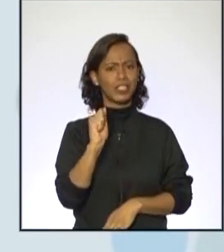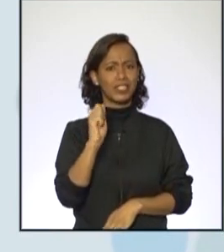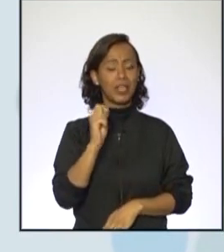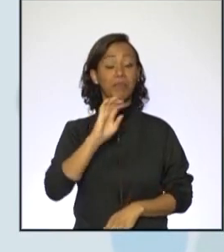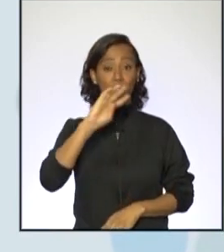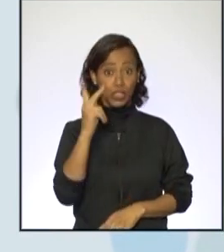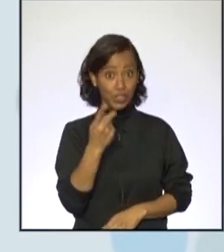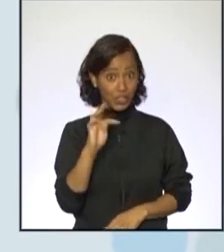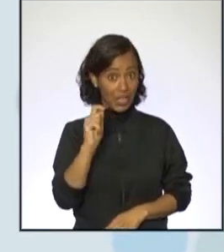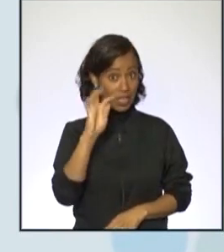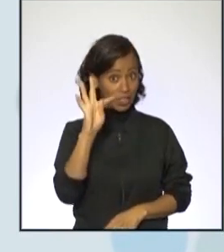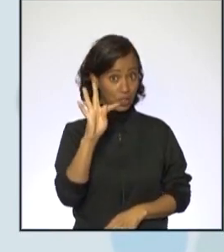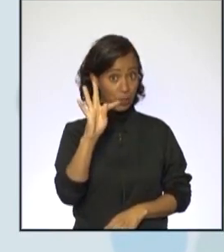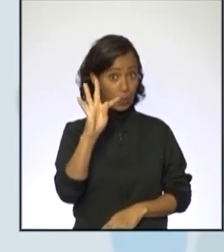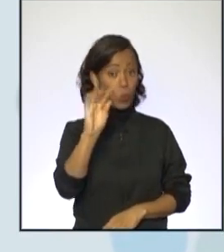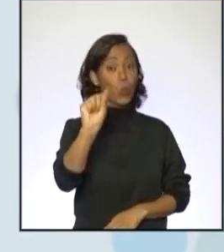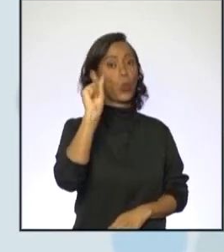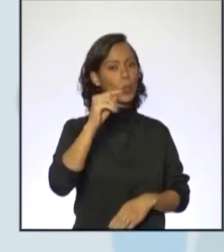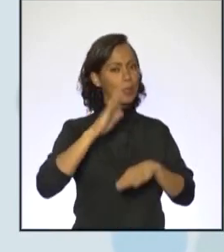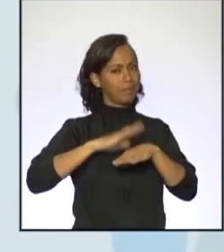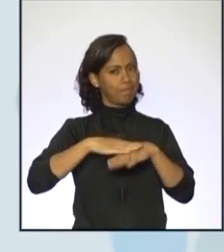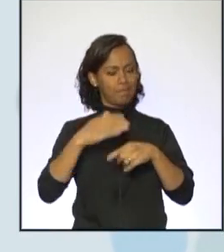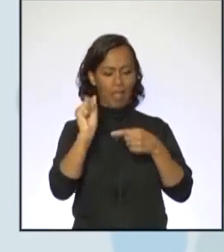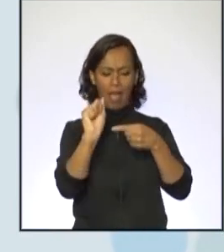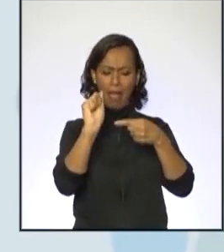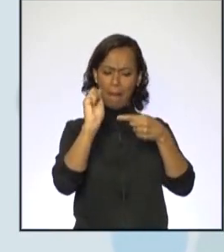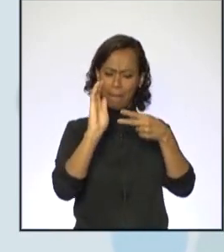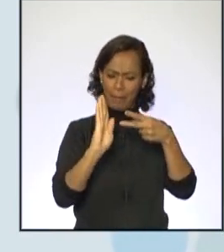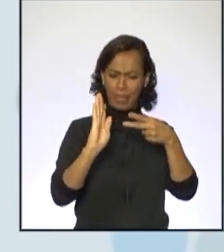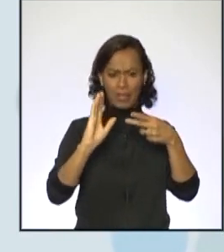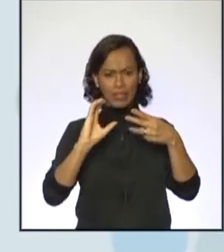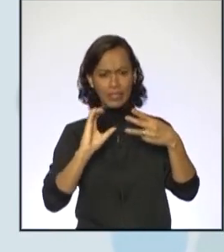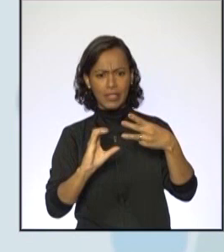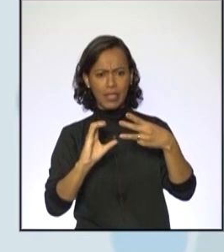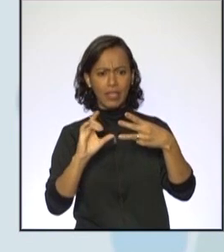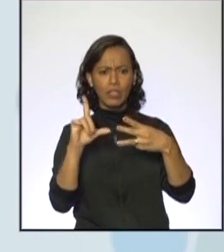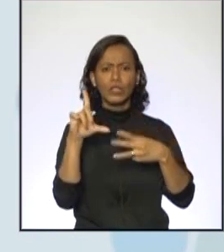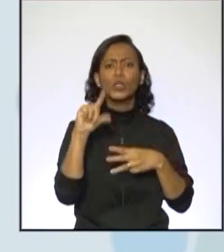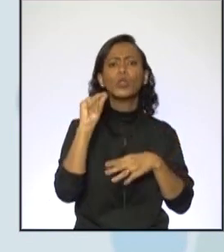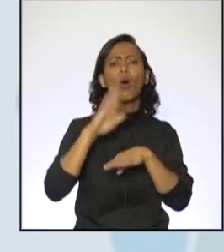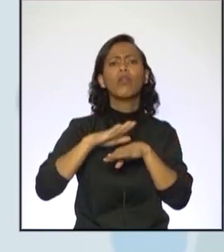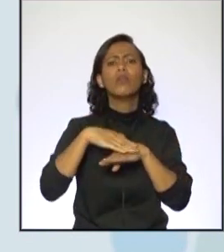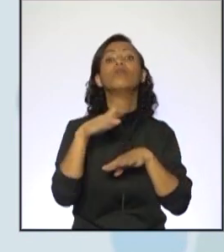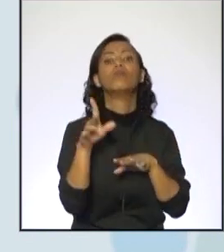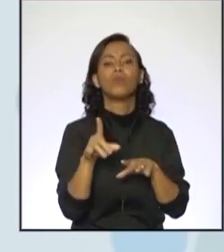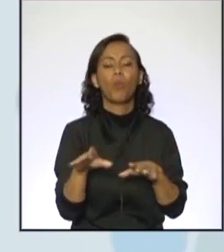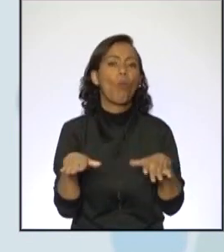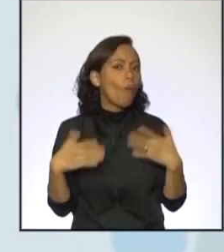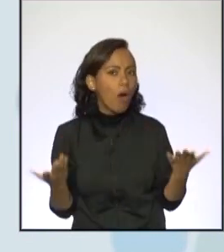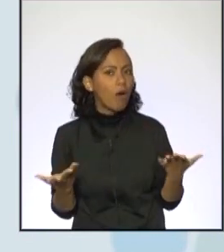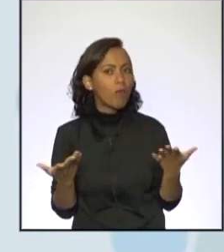qual resposta, né? Qual alternativa desse quiz você considera que fosse uma